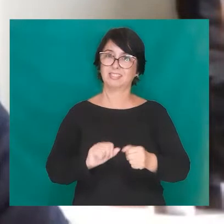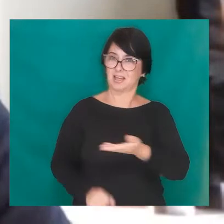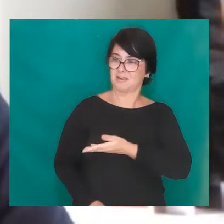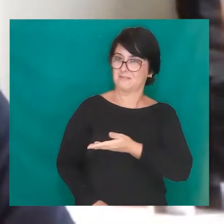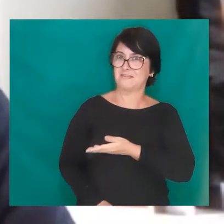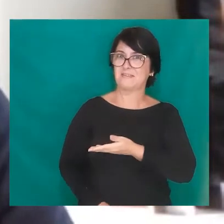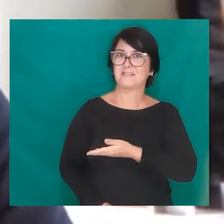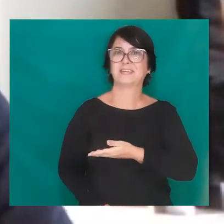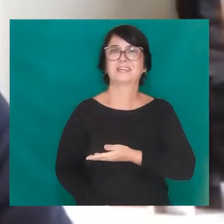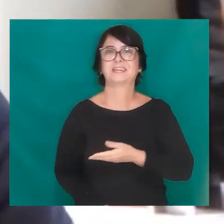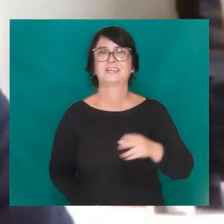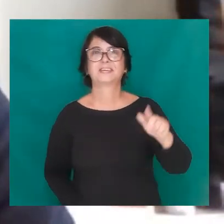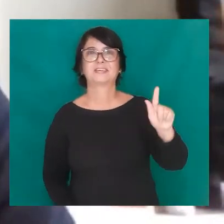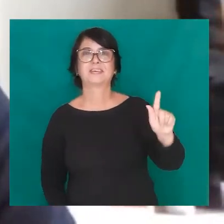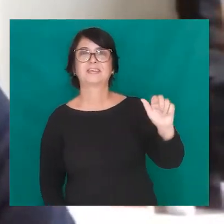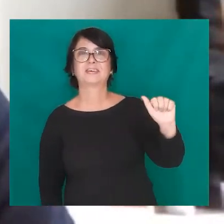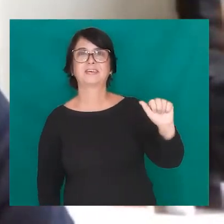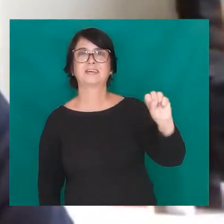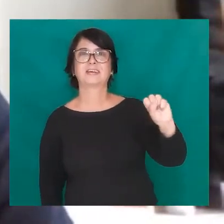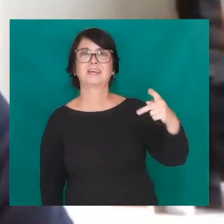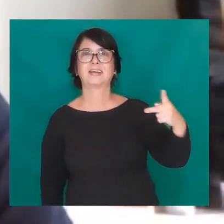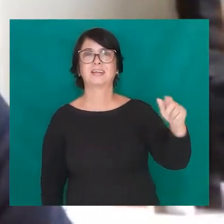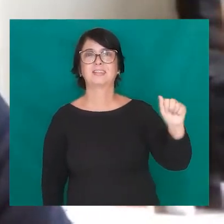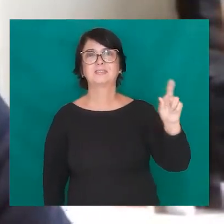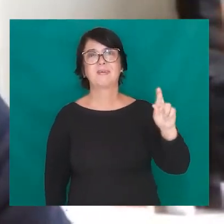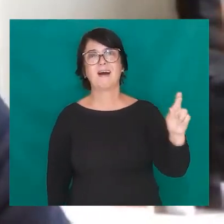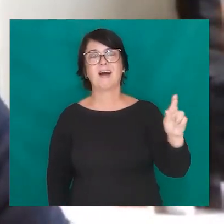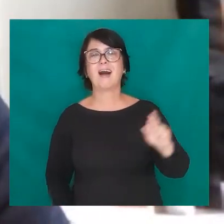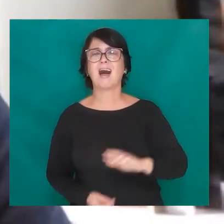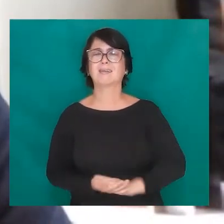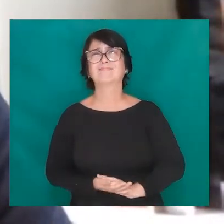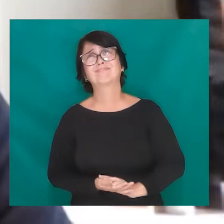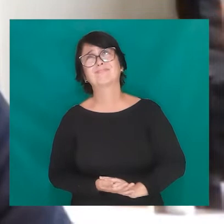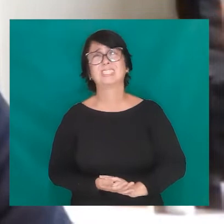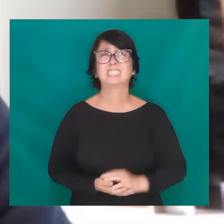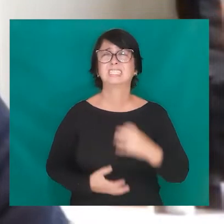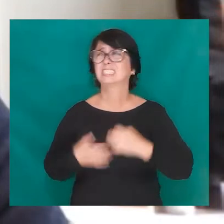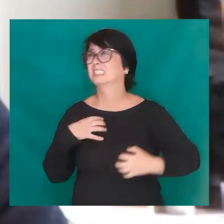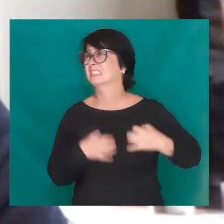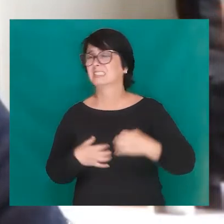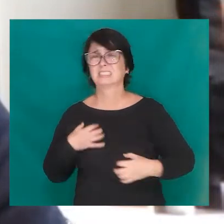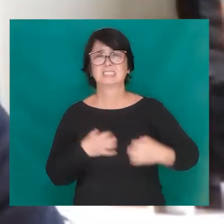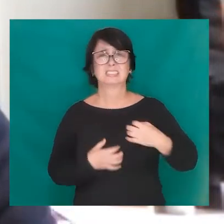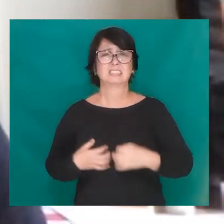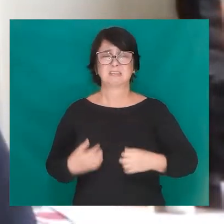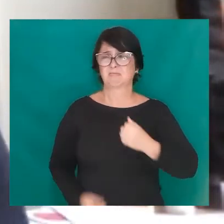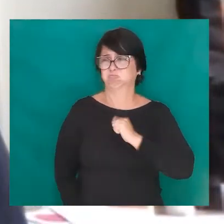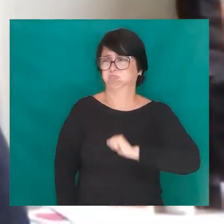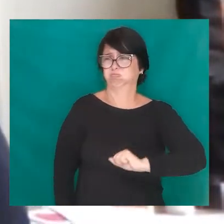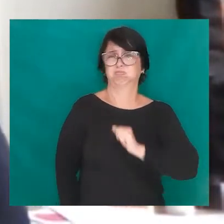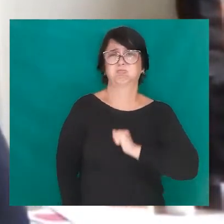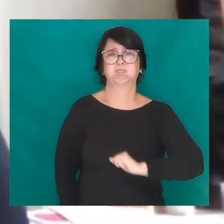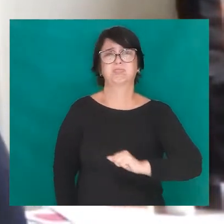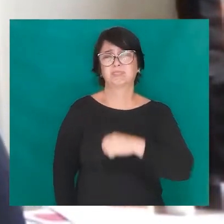parceiro Tibério Gaspar naquela época. E eu me aborreci um pouco com o esquema todo que estava acontecendo aqui